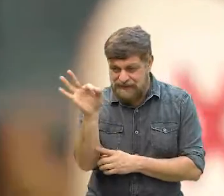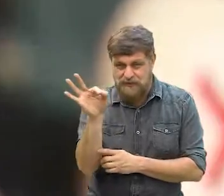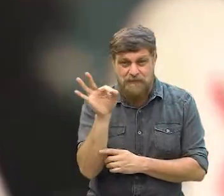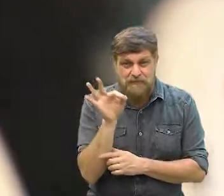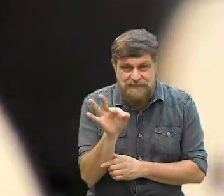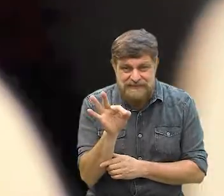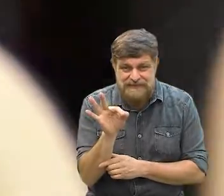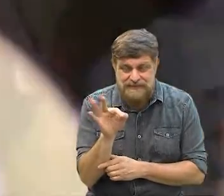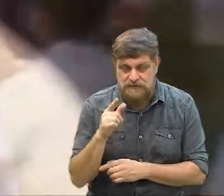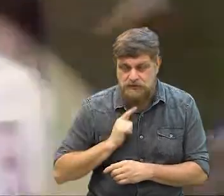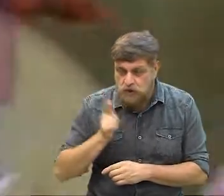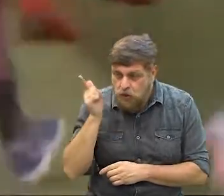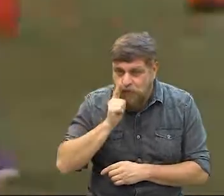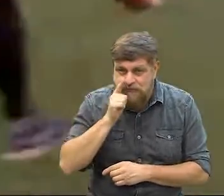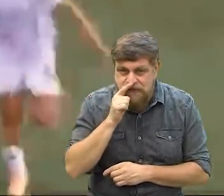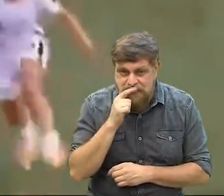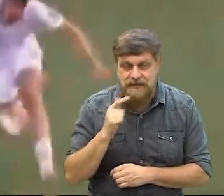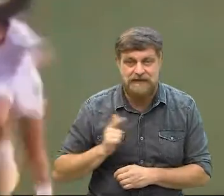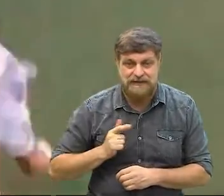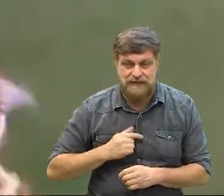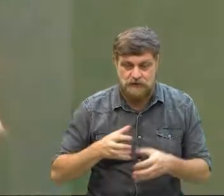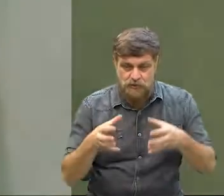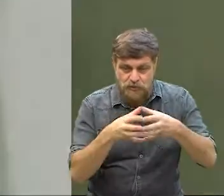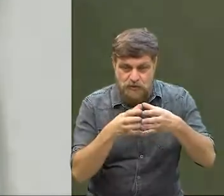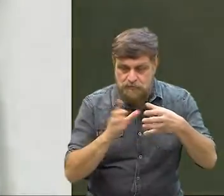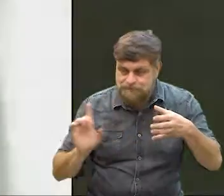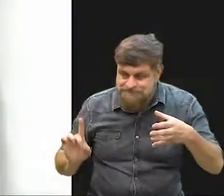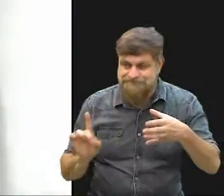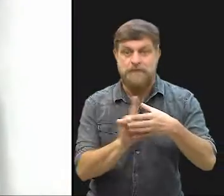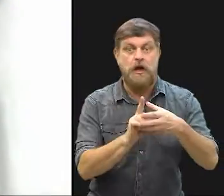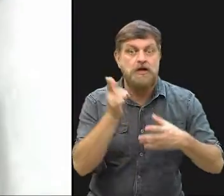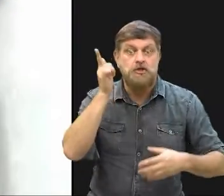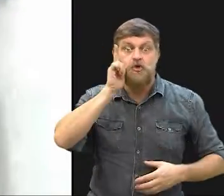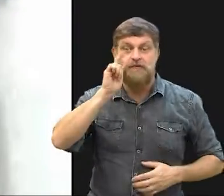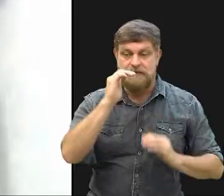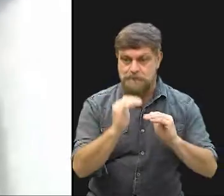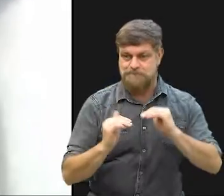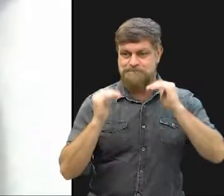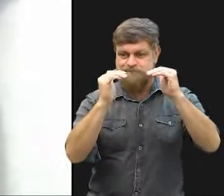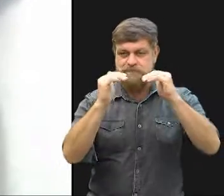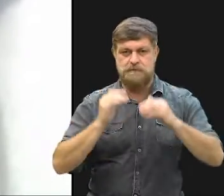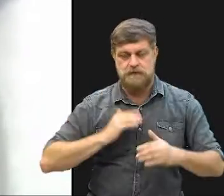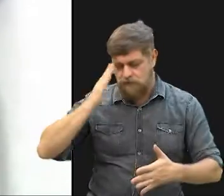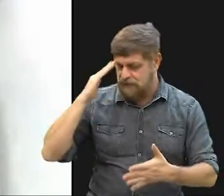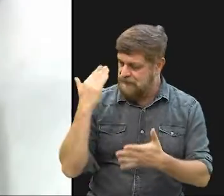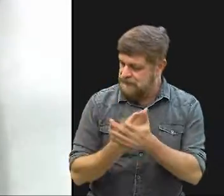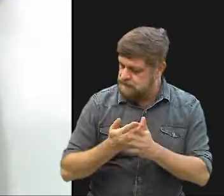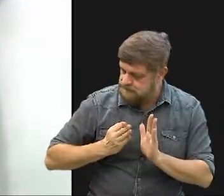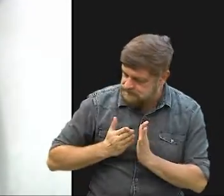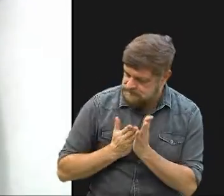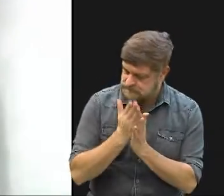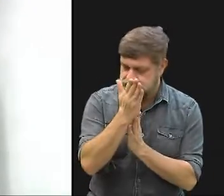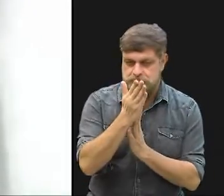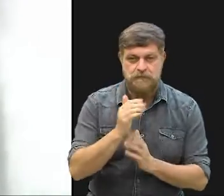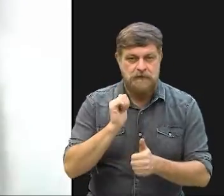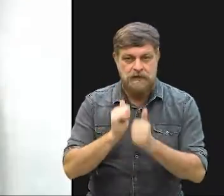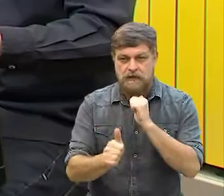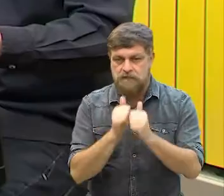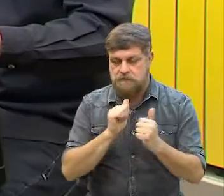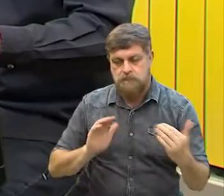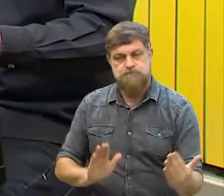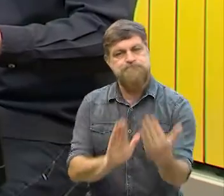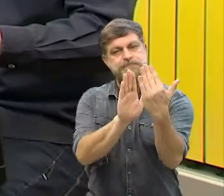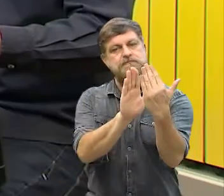3,64% de chance de classificar. Nossa. E a gente classifica. Então, assim, é acreditar e como dizem no futebol, ir pro pau,